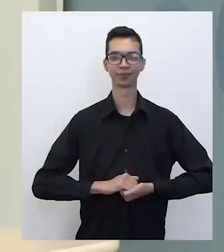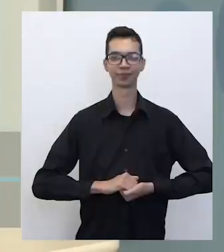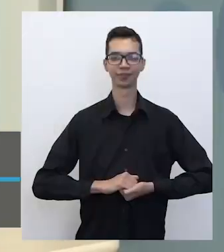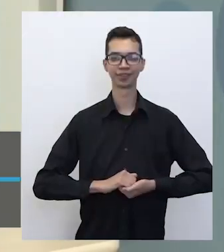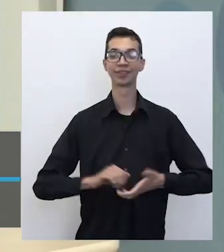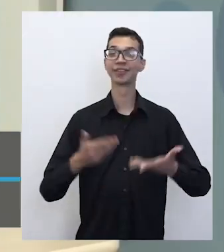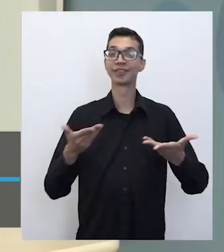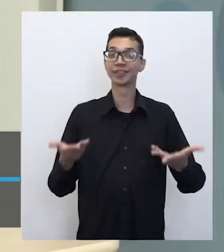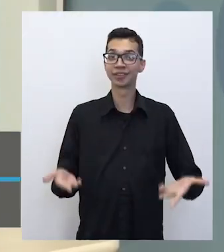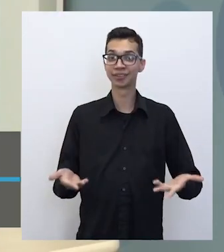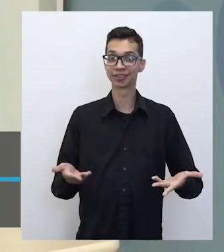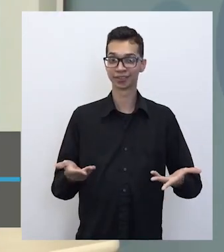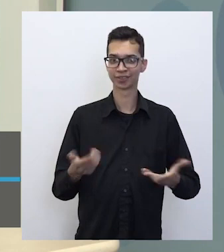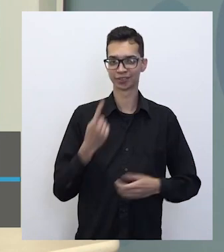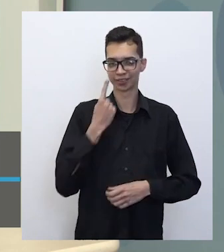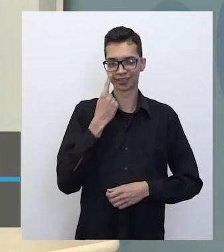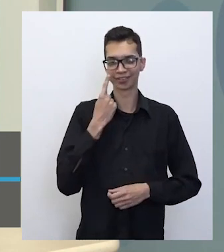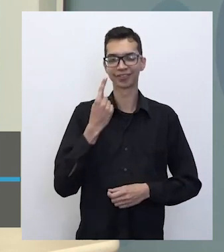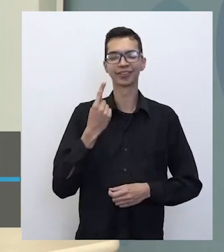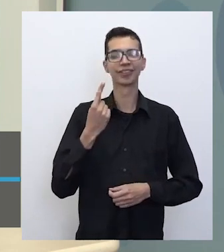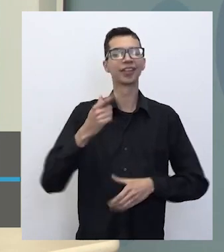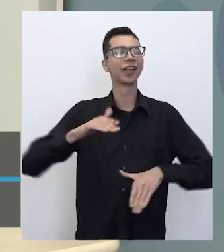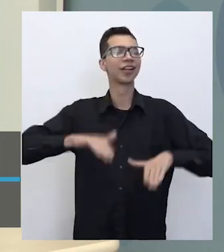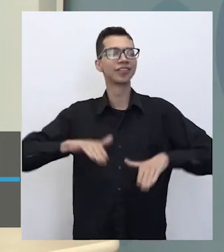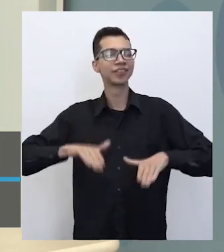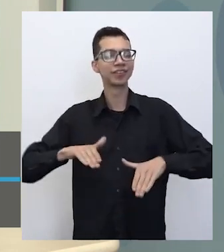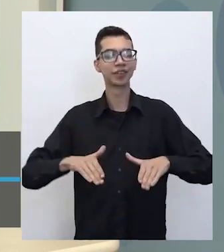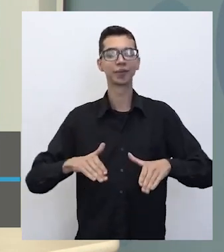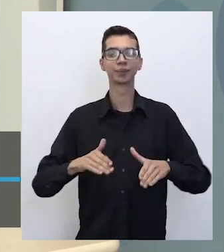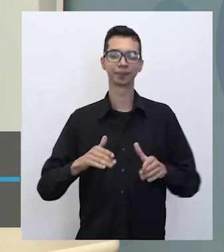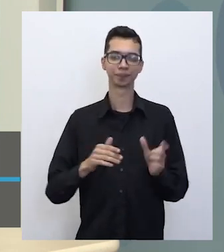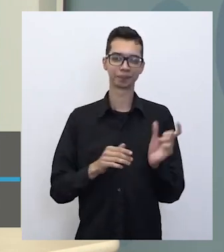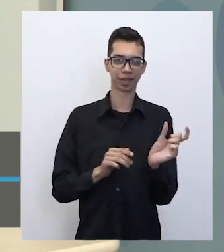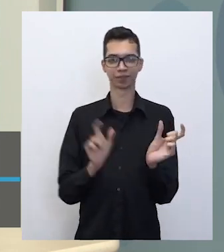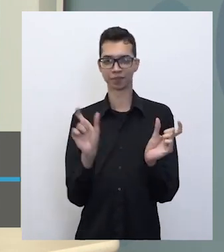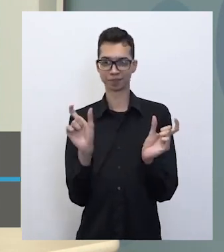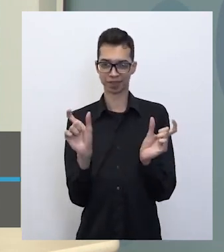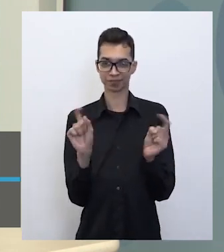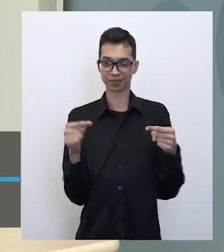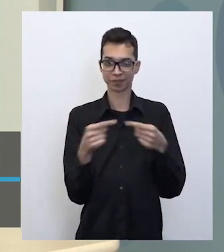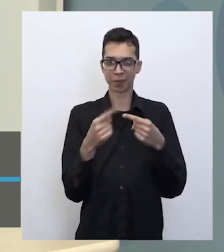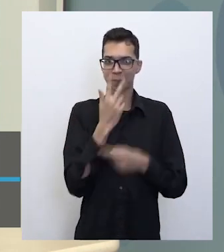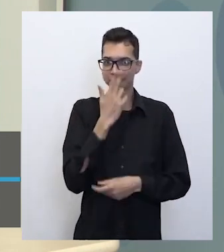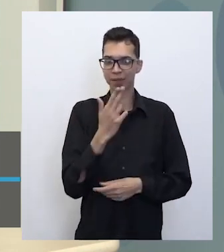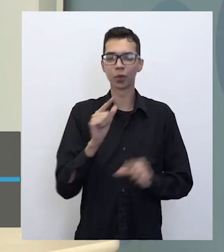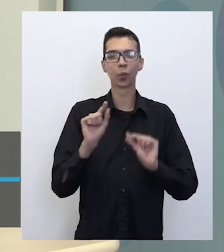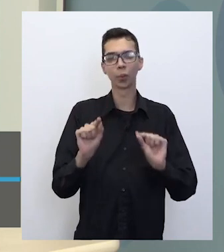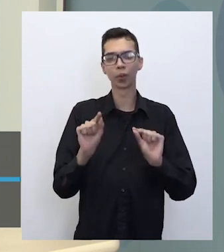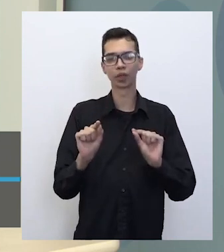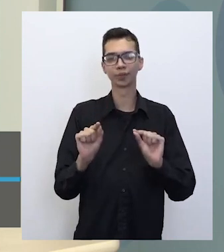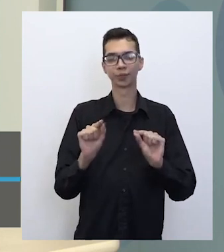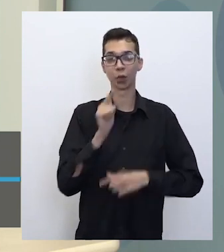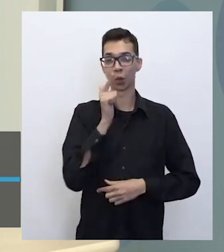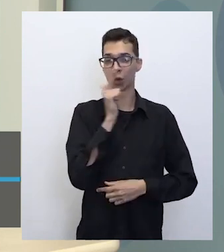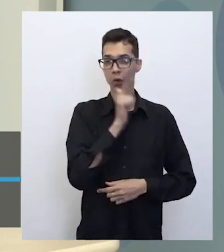Então, vamos para o ritmo, né? Geralmente, as palavras que rimam geram um ritmo, né, nos poemas, deixando